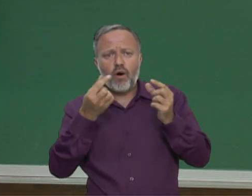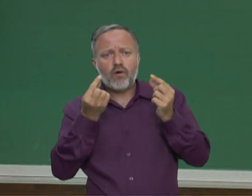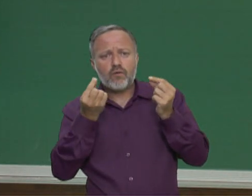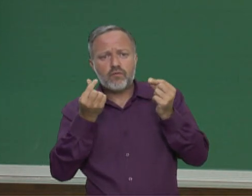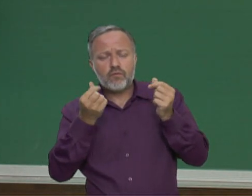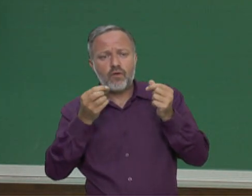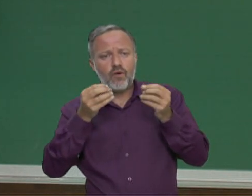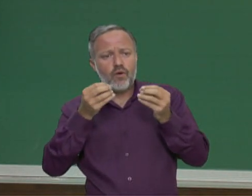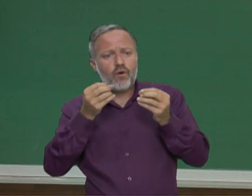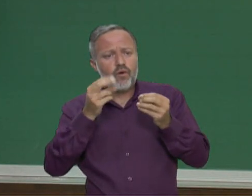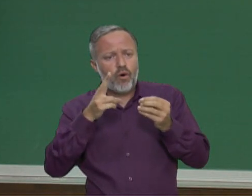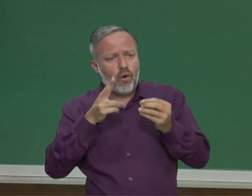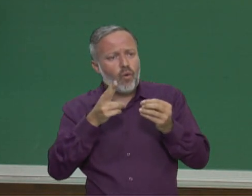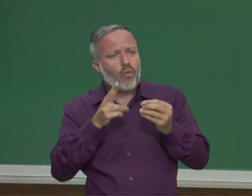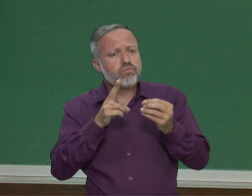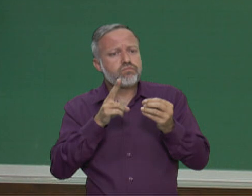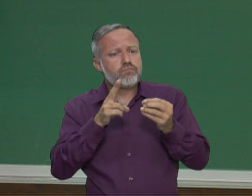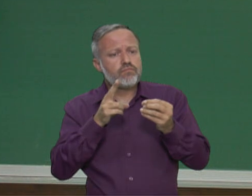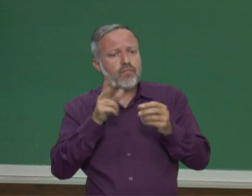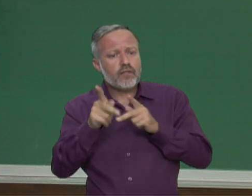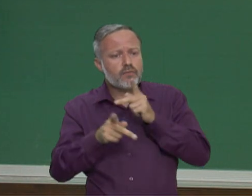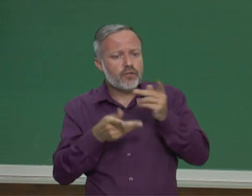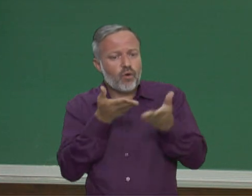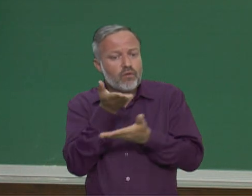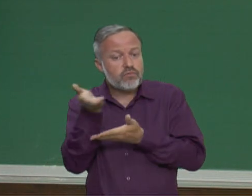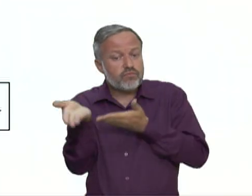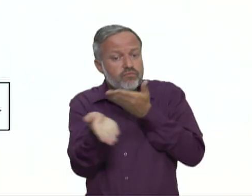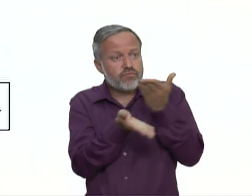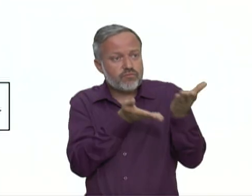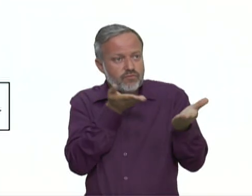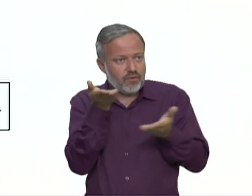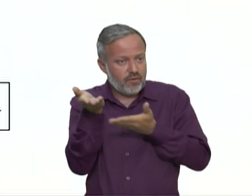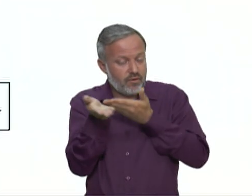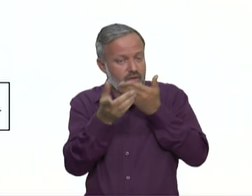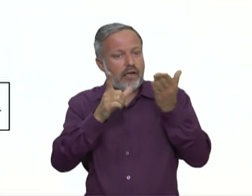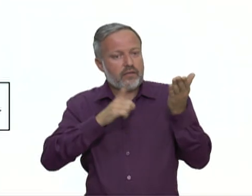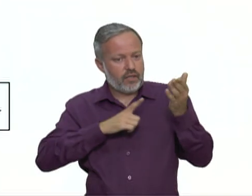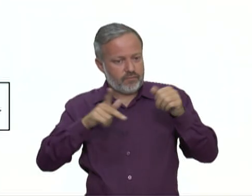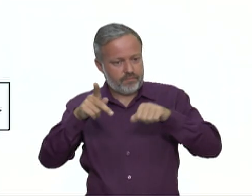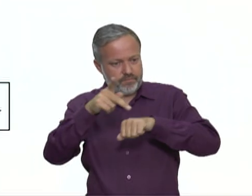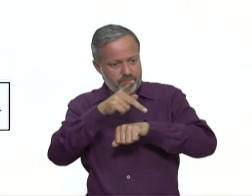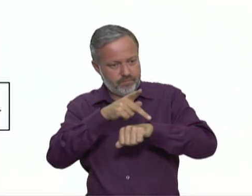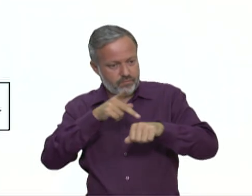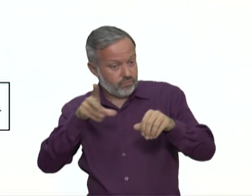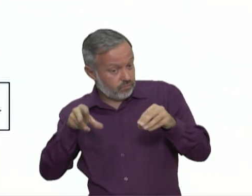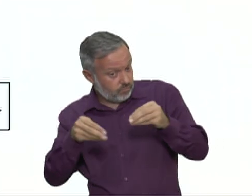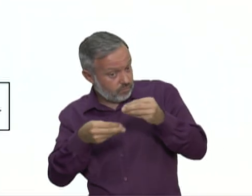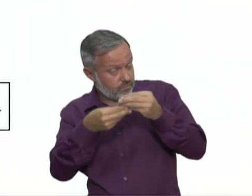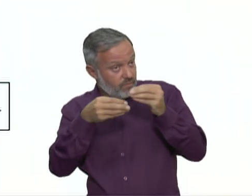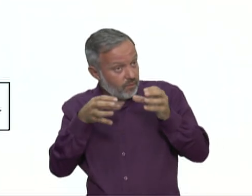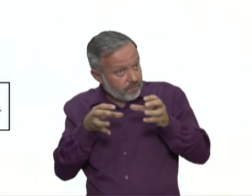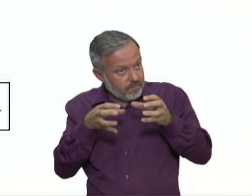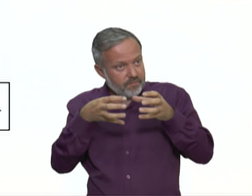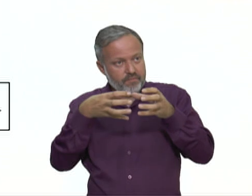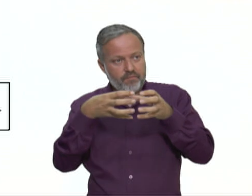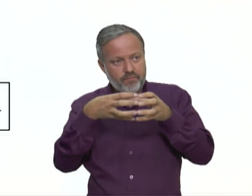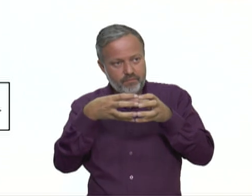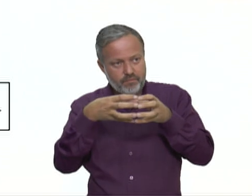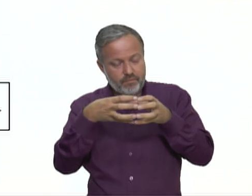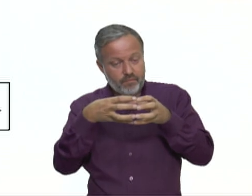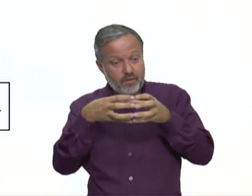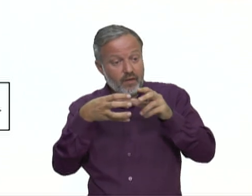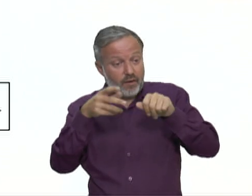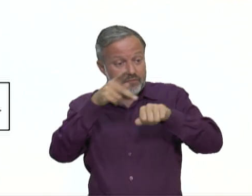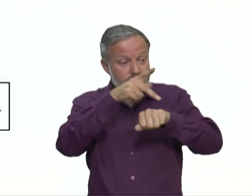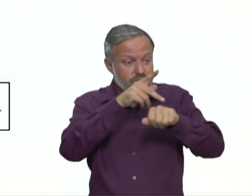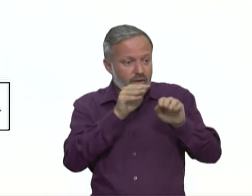ele de circulação de pessoas. Então, por isso que existem os países que aderem a esse grupo, tá? Que estão presentes nesses grupos e aqueles países